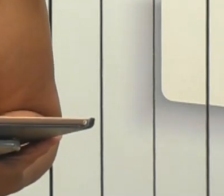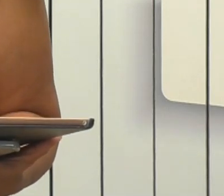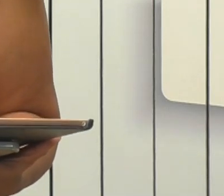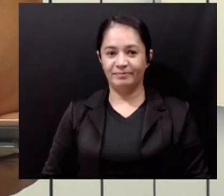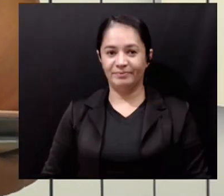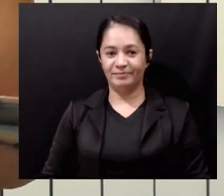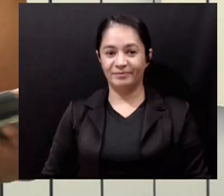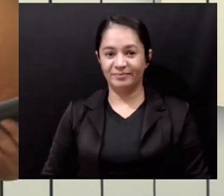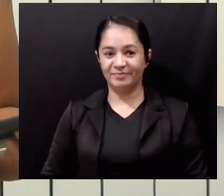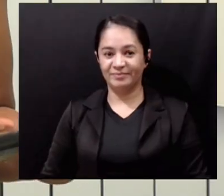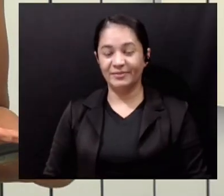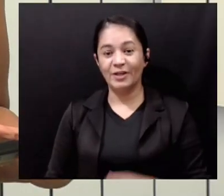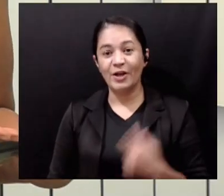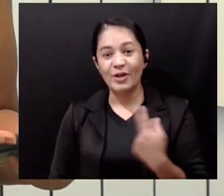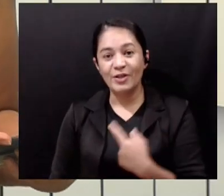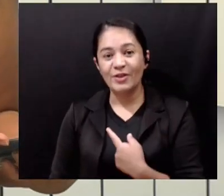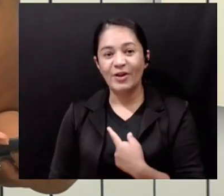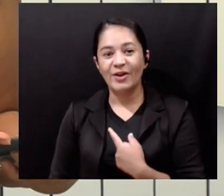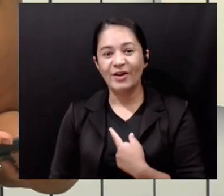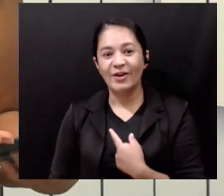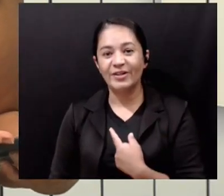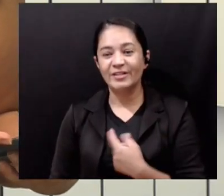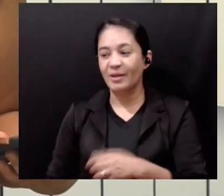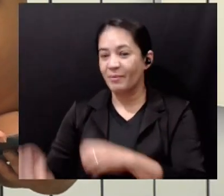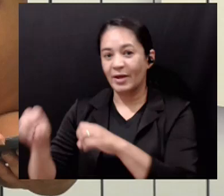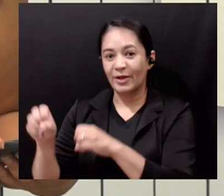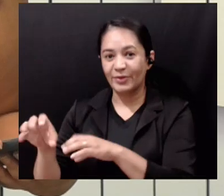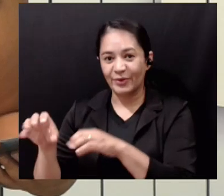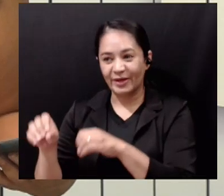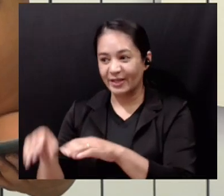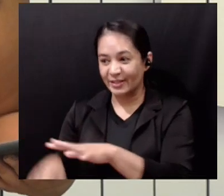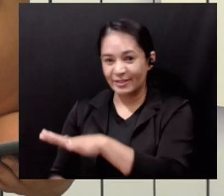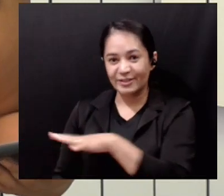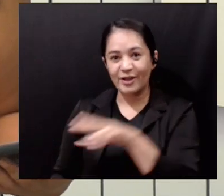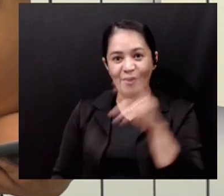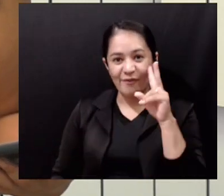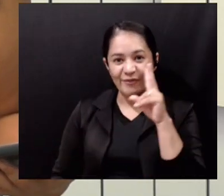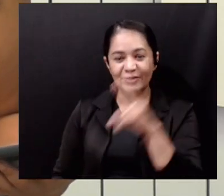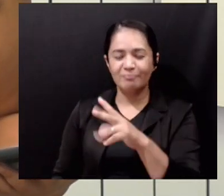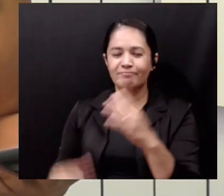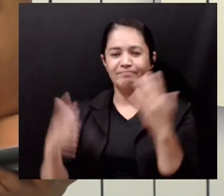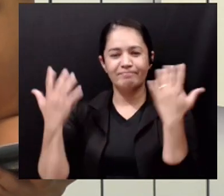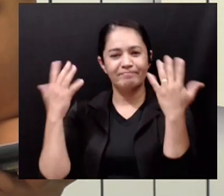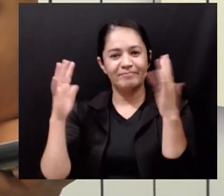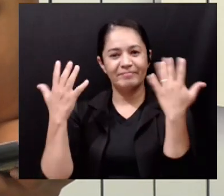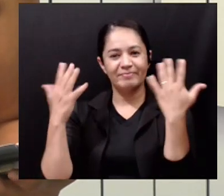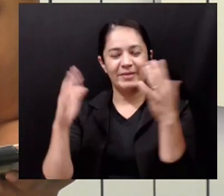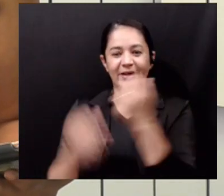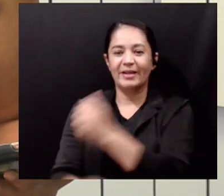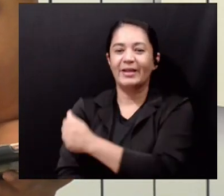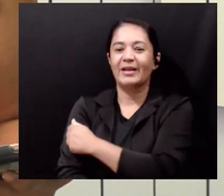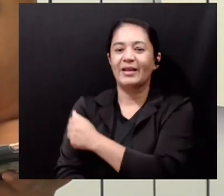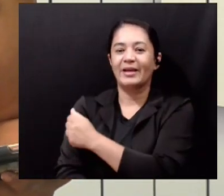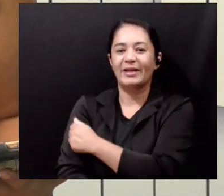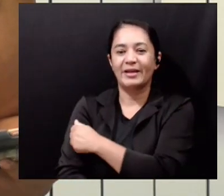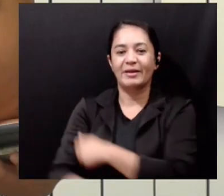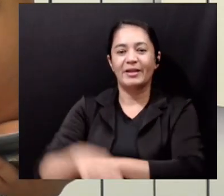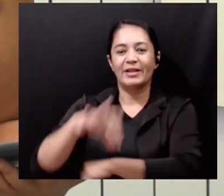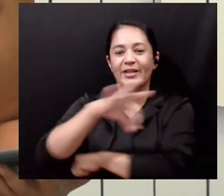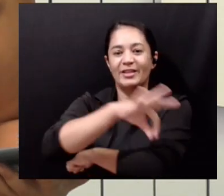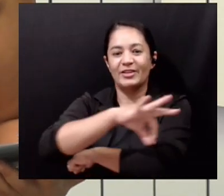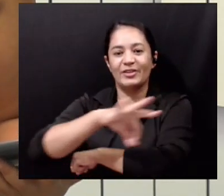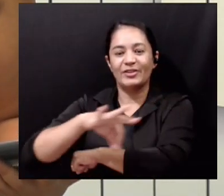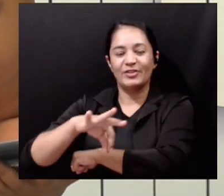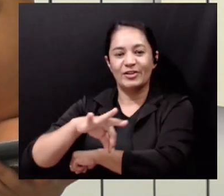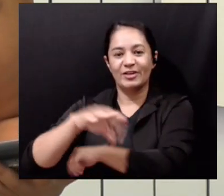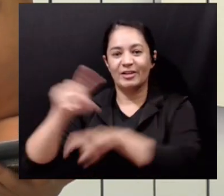A gente sai então da educação, como você viu aí, parabéns para os meninos da Engenharia da Computação da Unicamp. Tem como